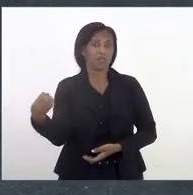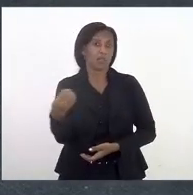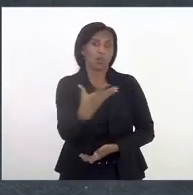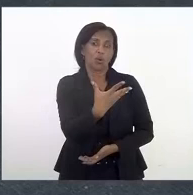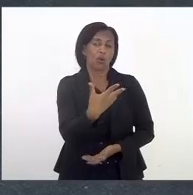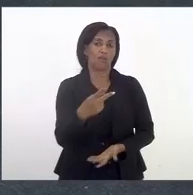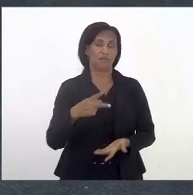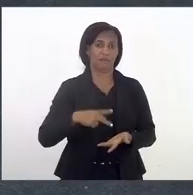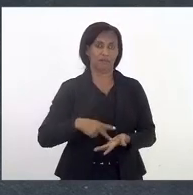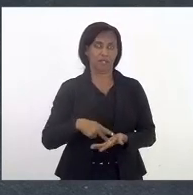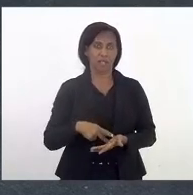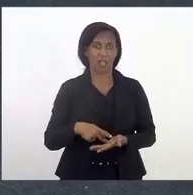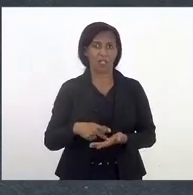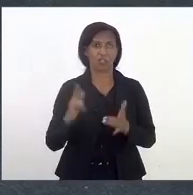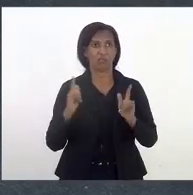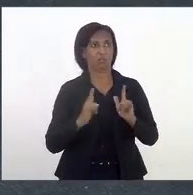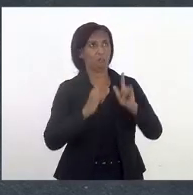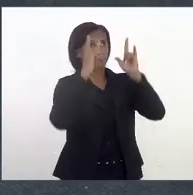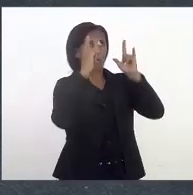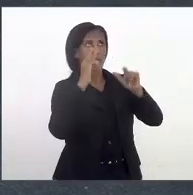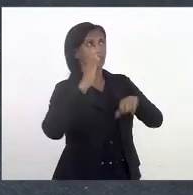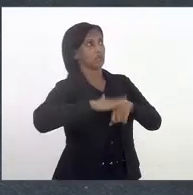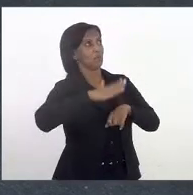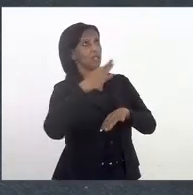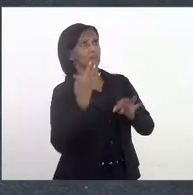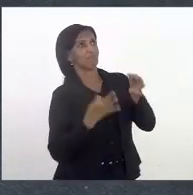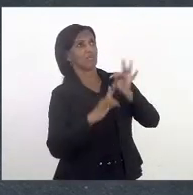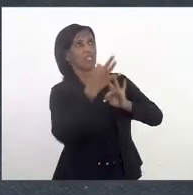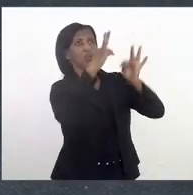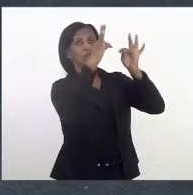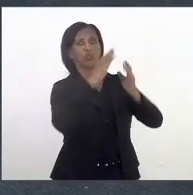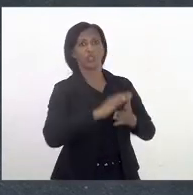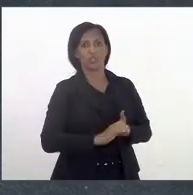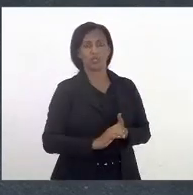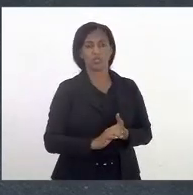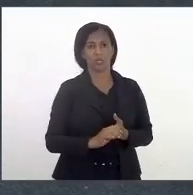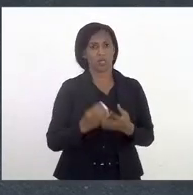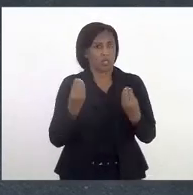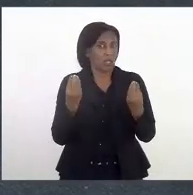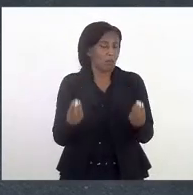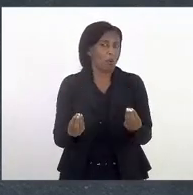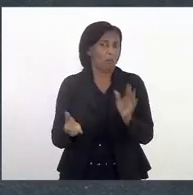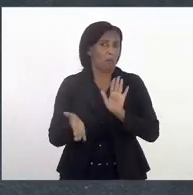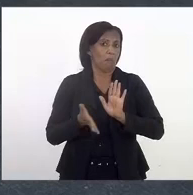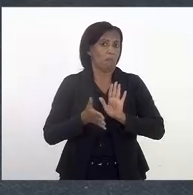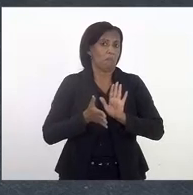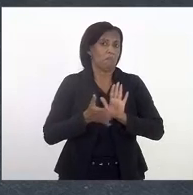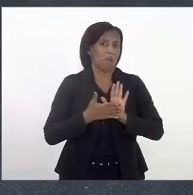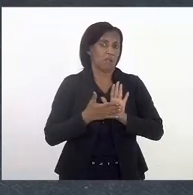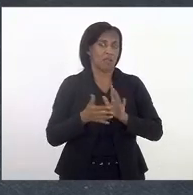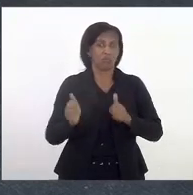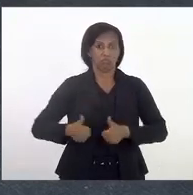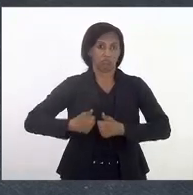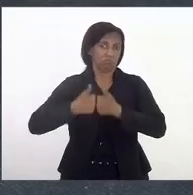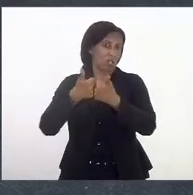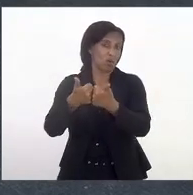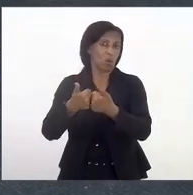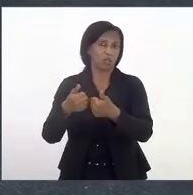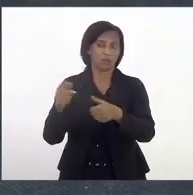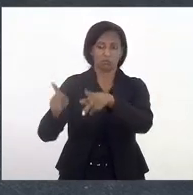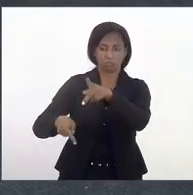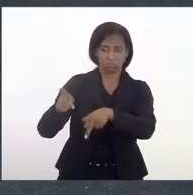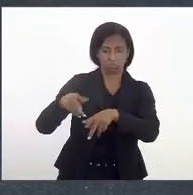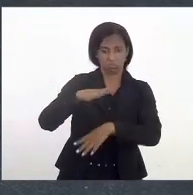um pede com mais tecnologia e que pode gerar mandatos melhores para nossa